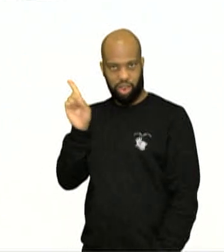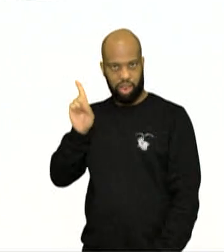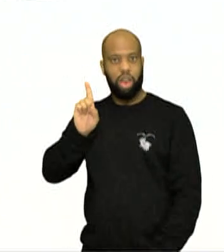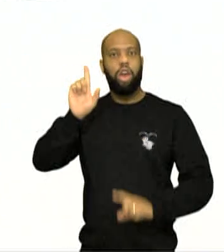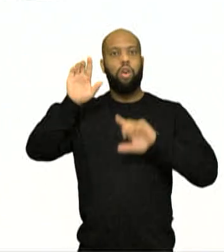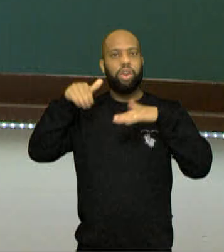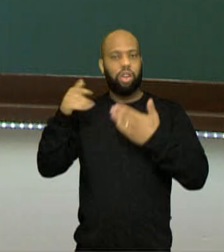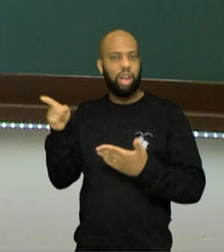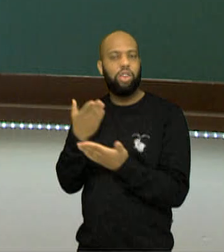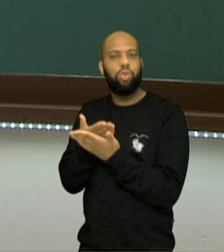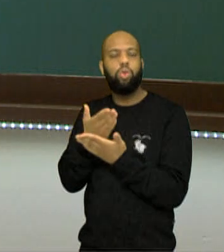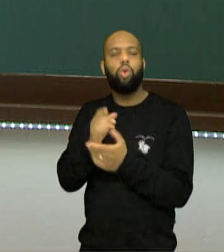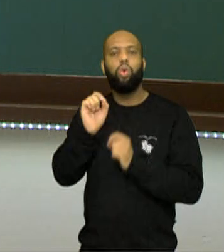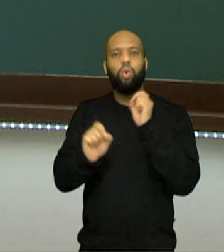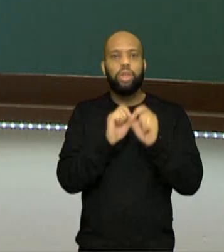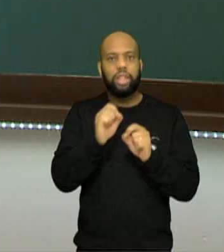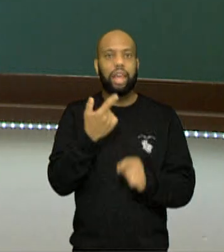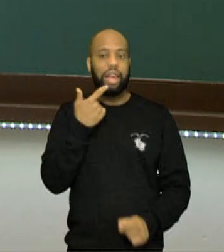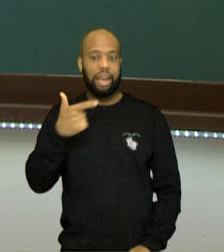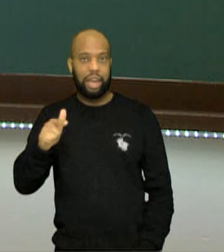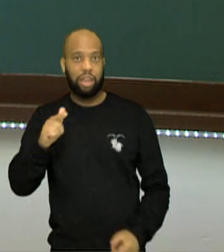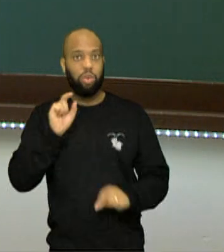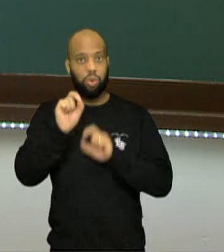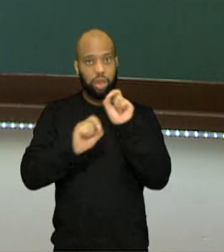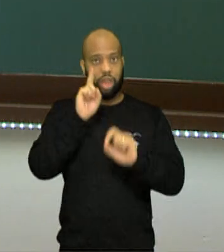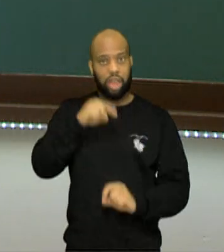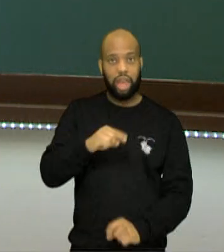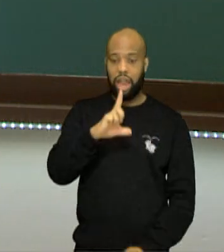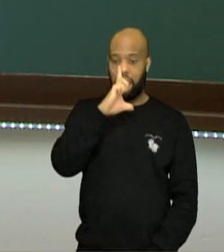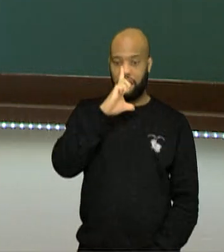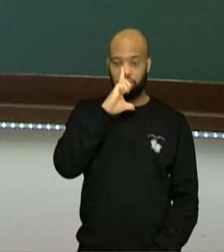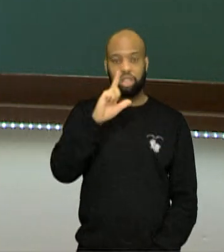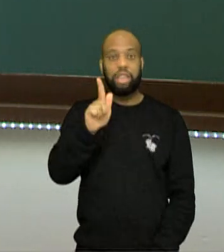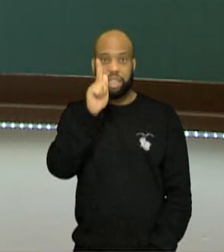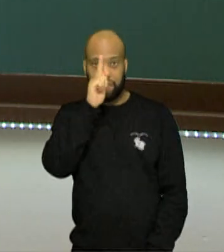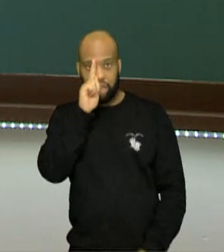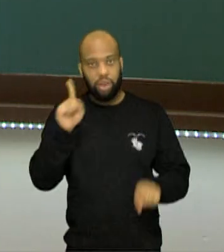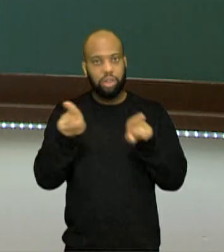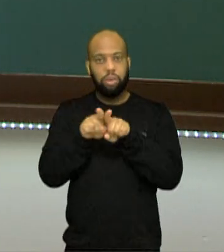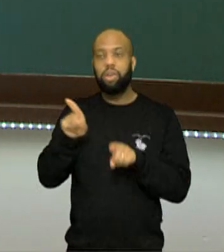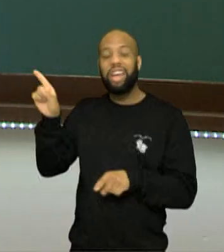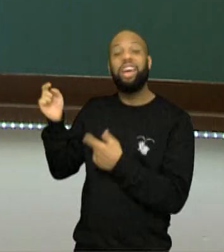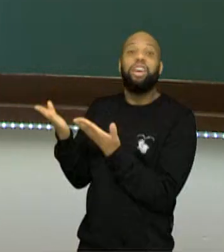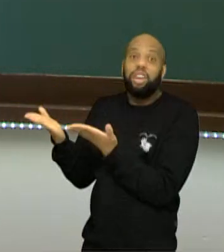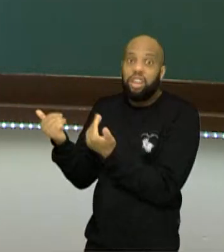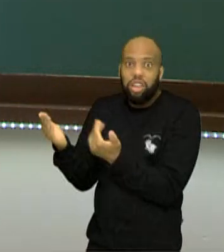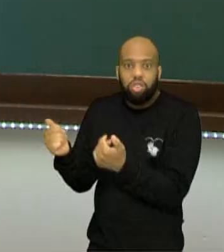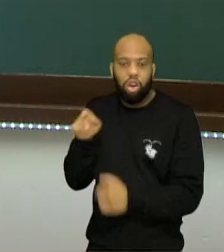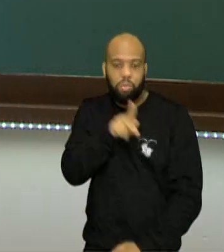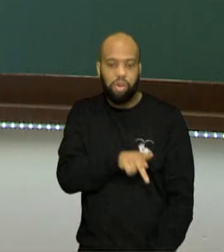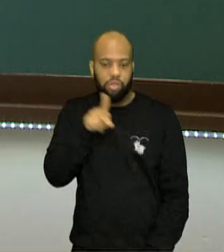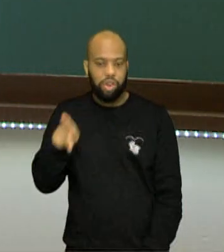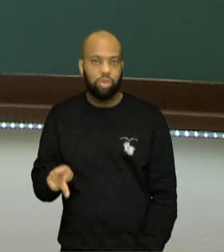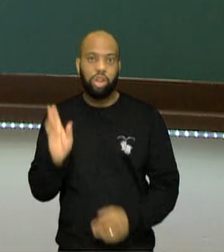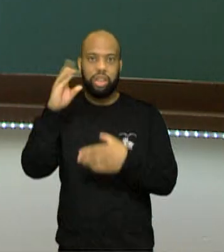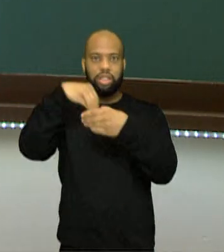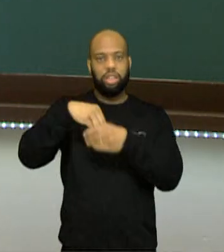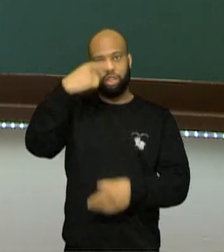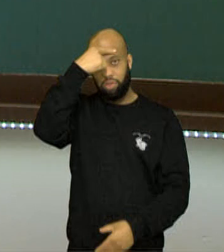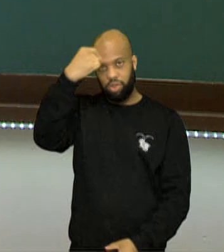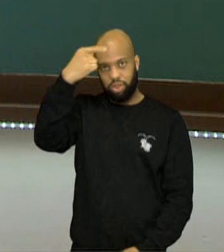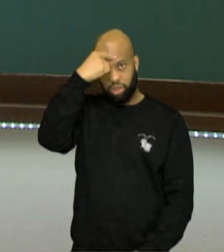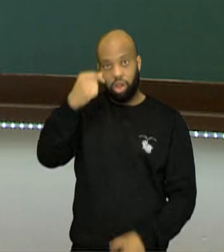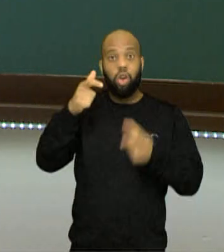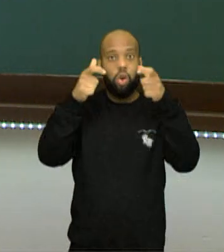Então, o latim, o grego, foi um dos mais jovens a se tornar professor universitário